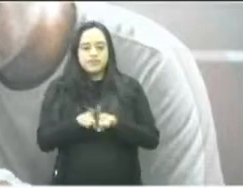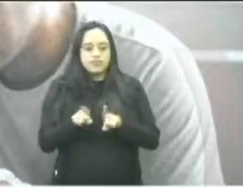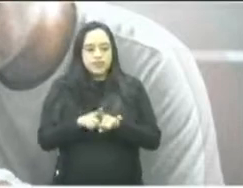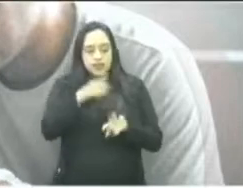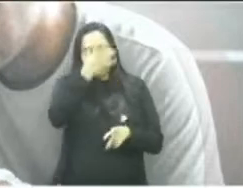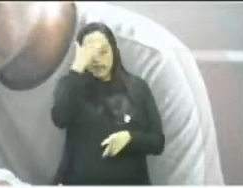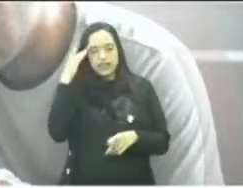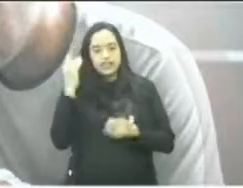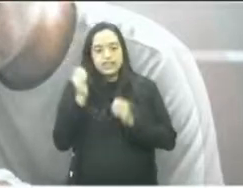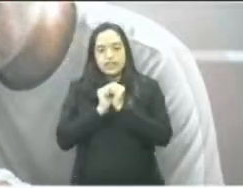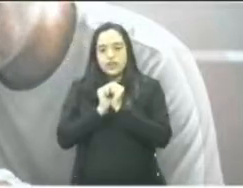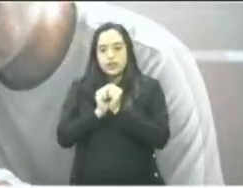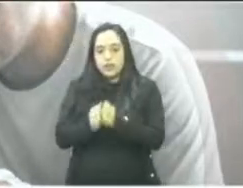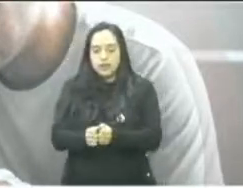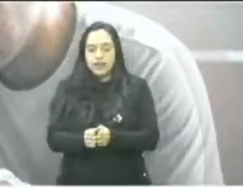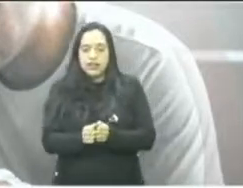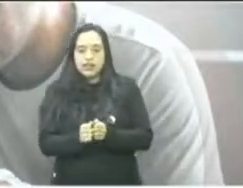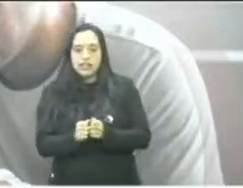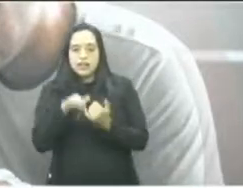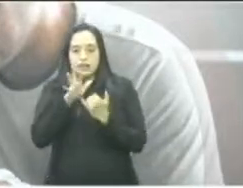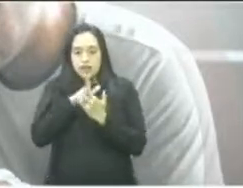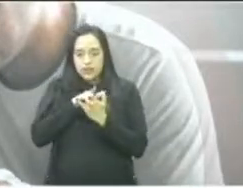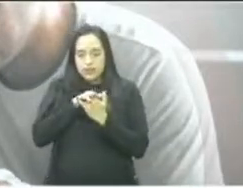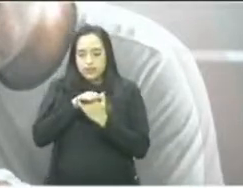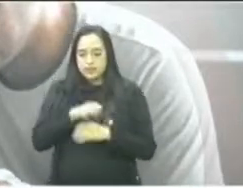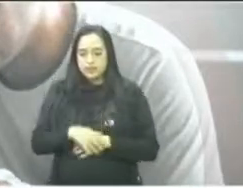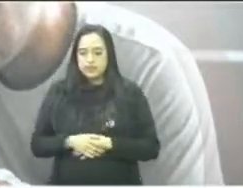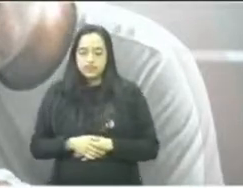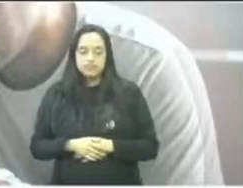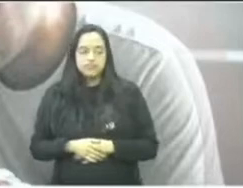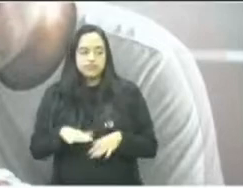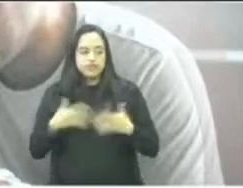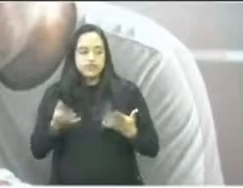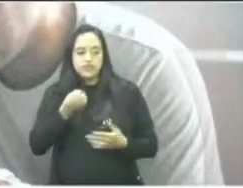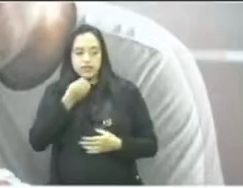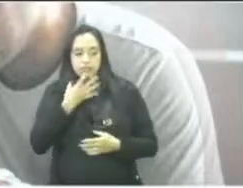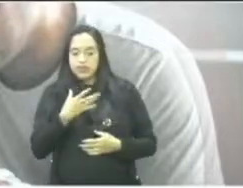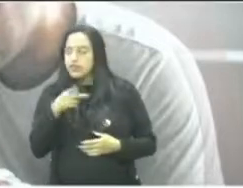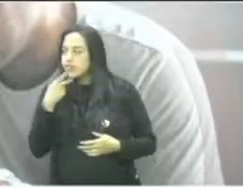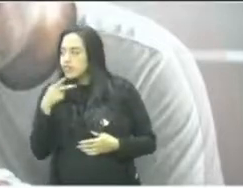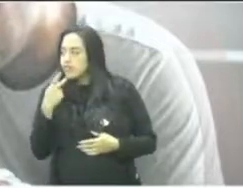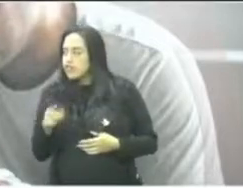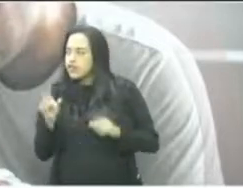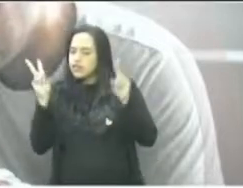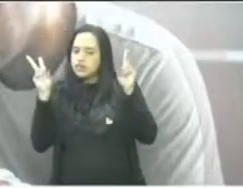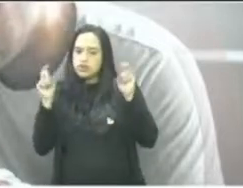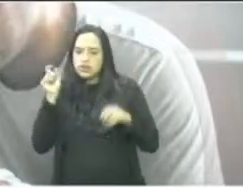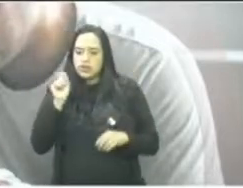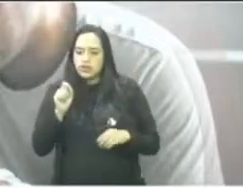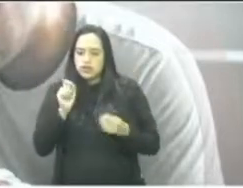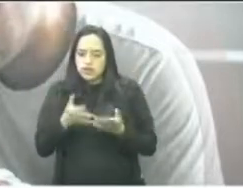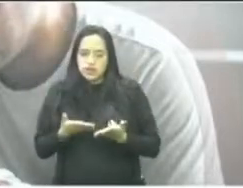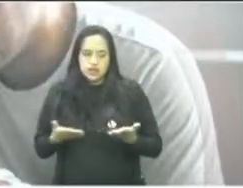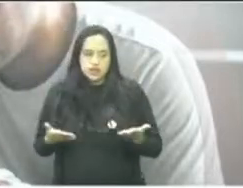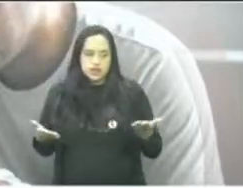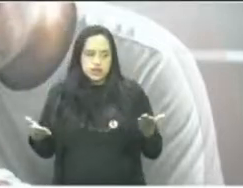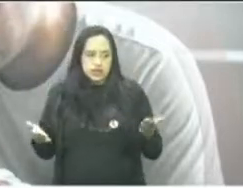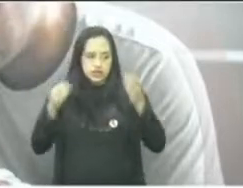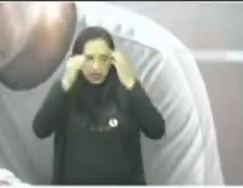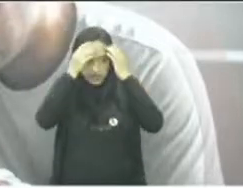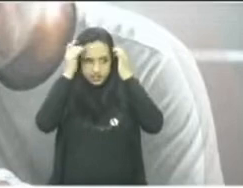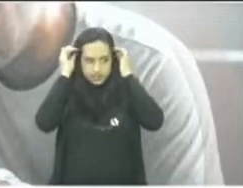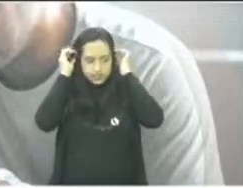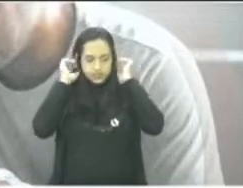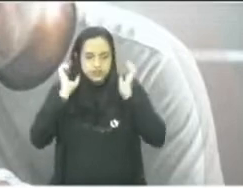nos acompanha, né, pelo canal do YouTube. Bom, eu vou falar, então, um pouquinho para vocês sobre...